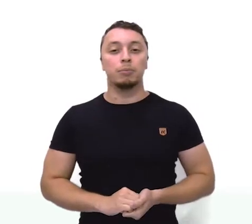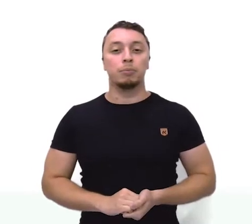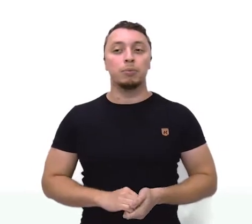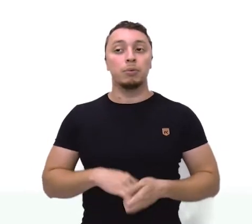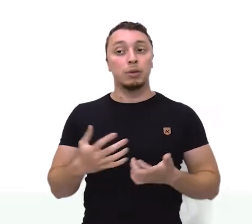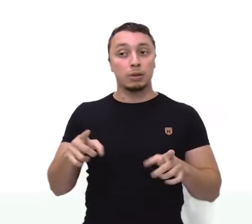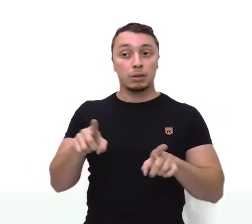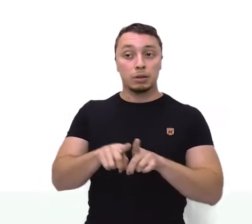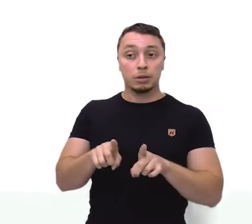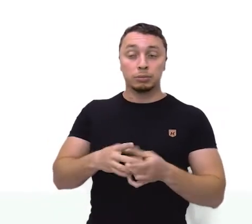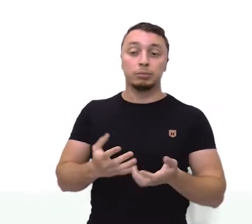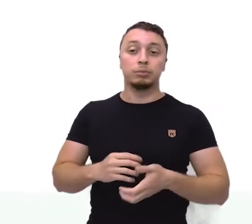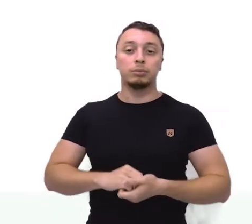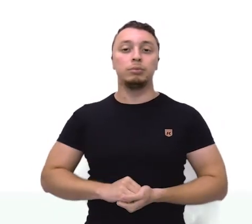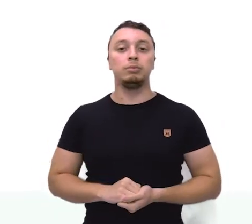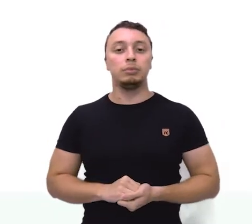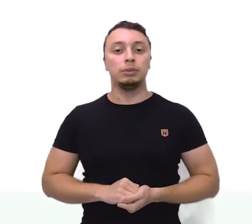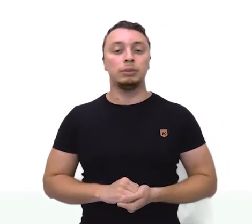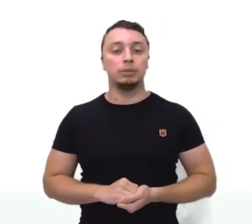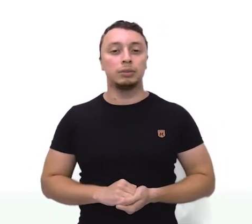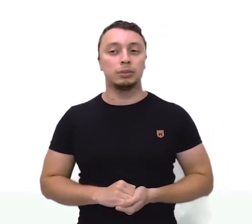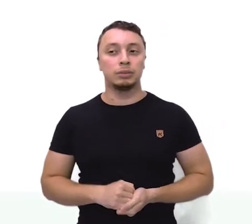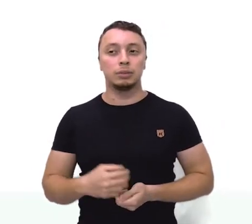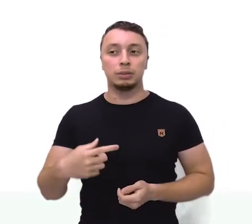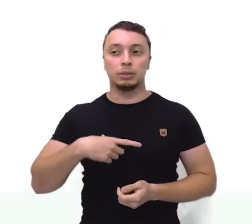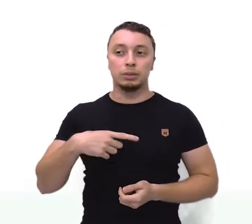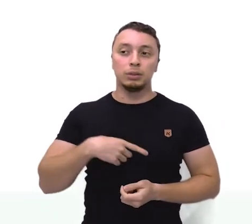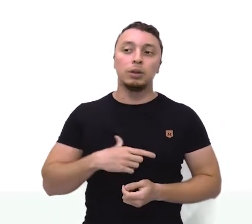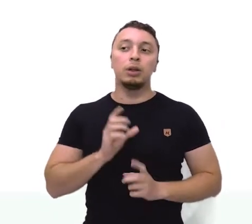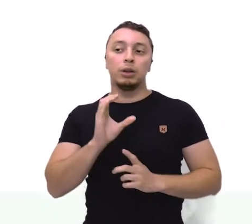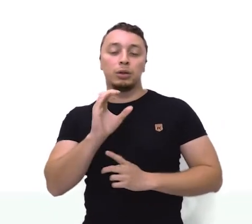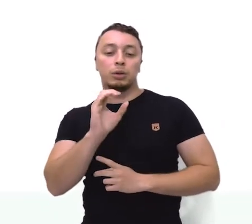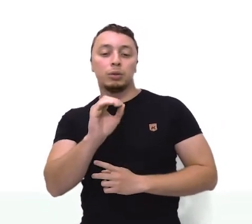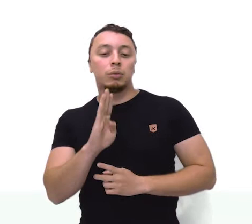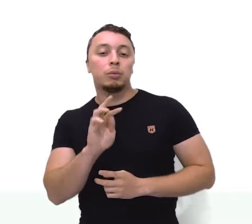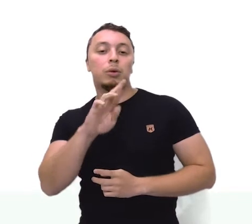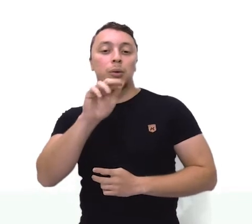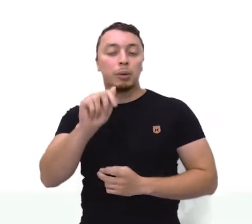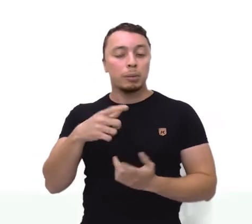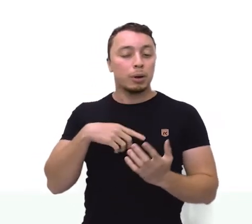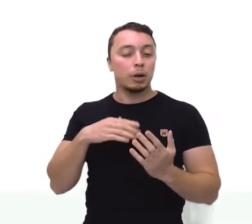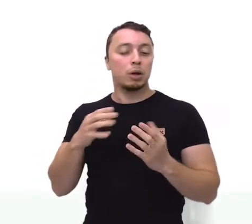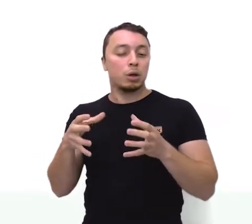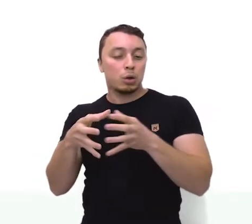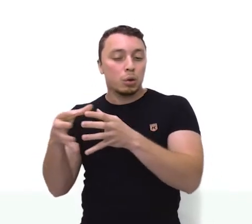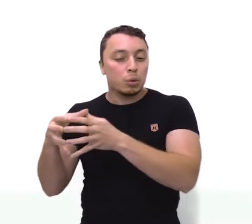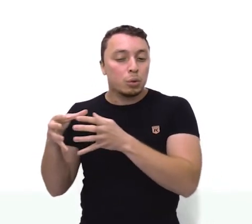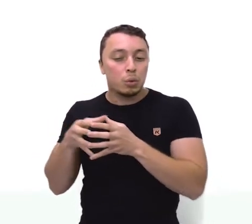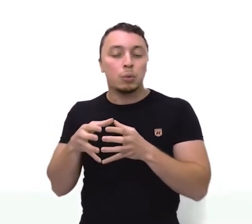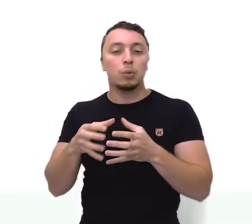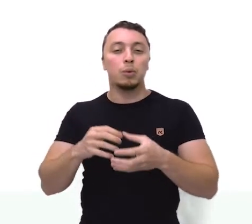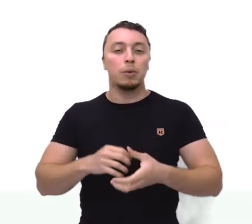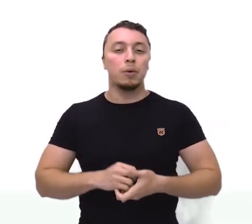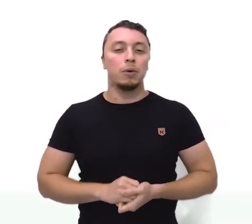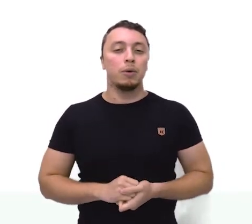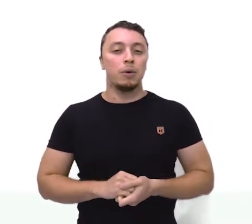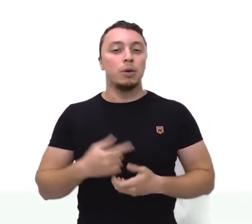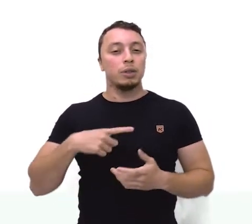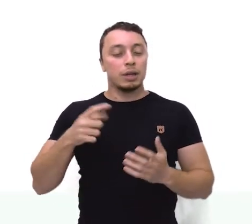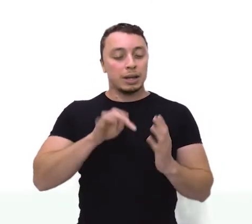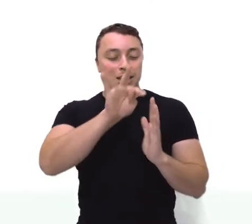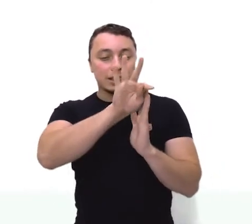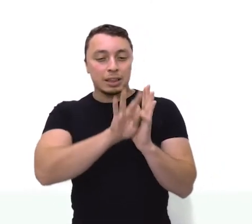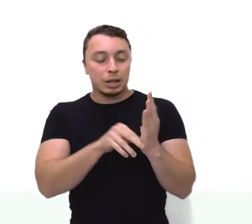Trata-se, portanto, de uma espécie de obra coletiva, ou seja, apresenta textos dentro